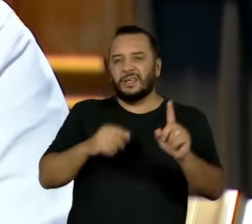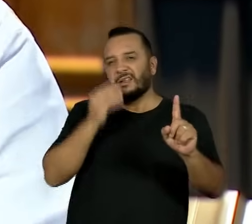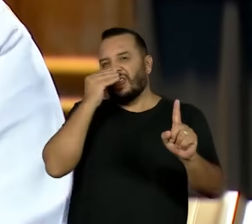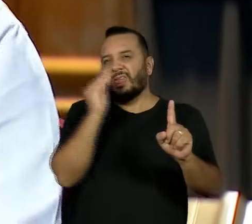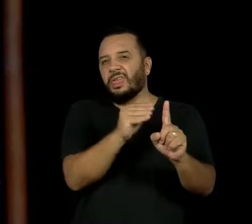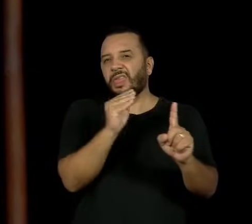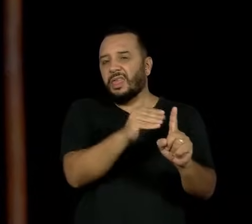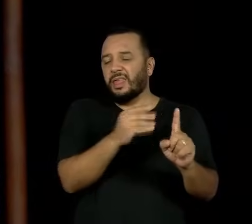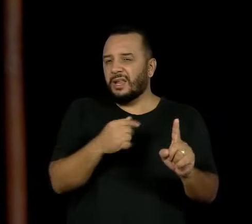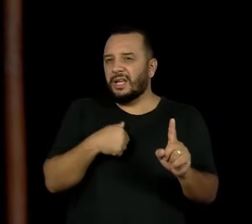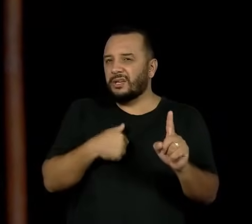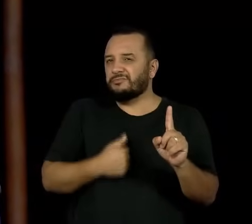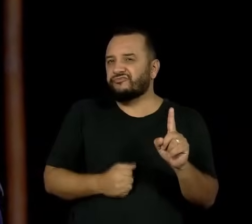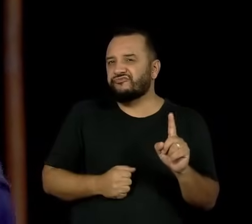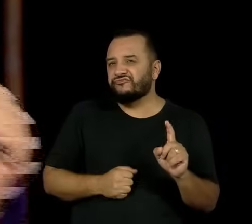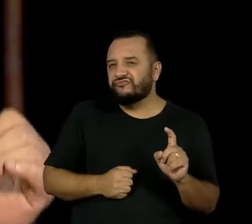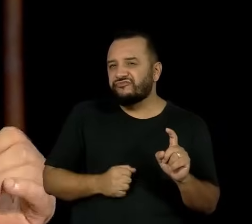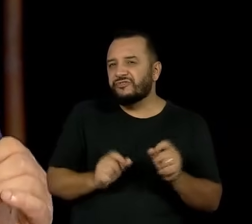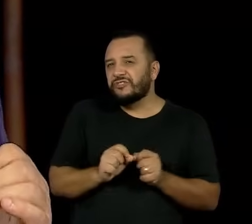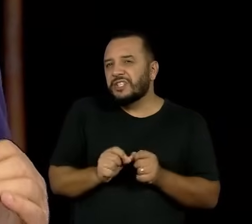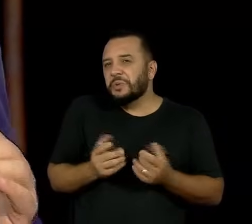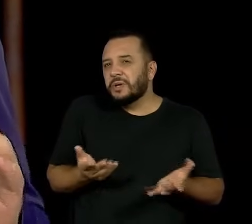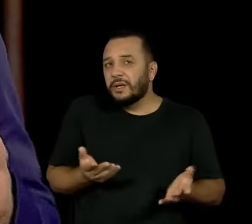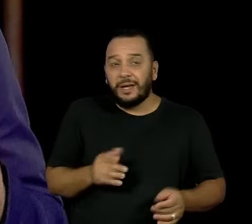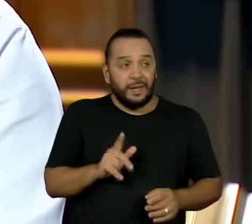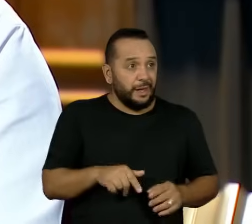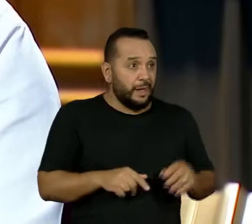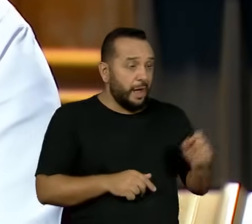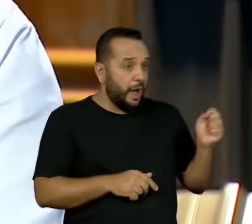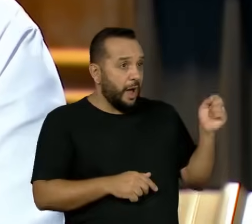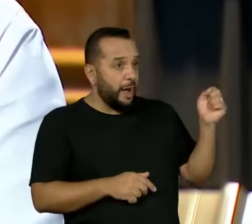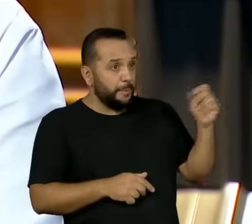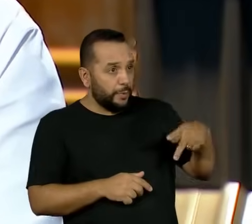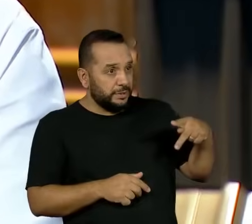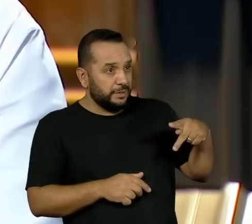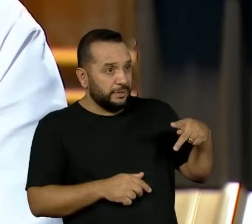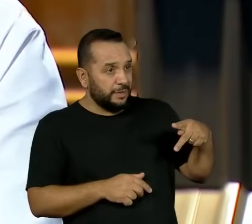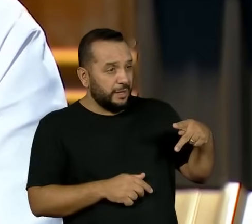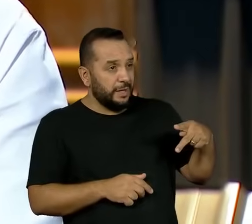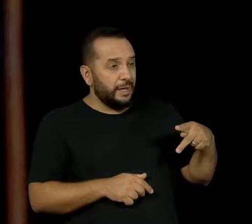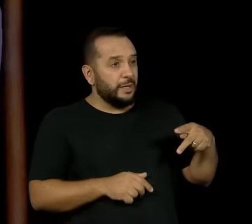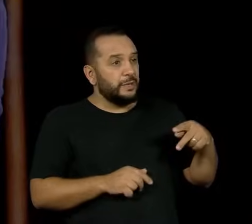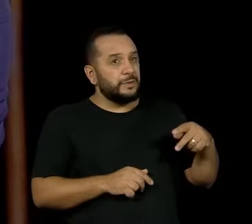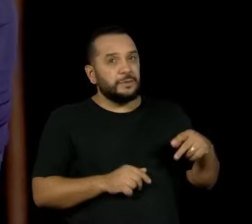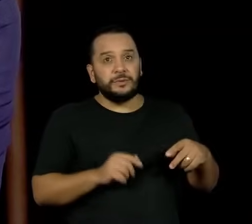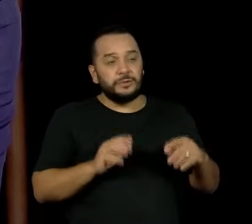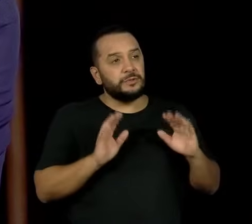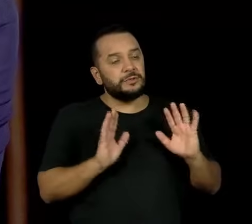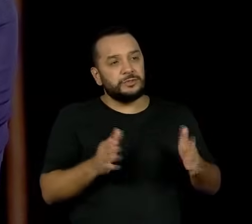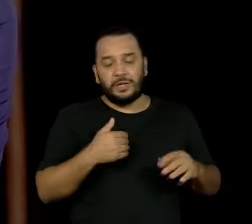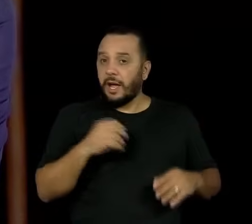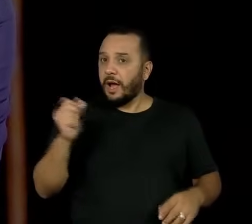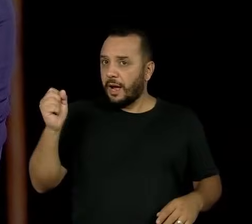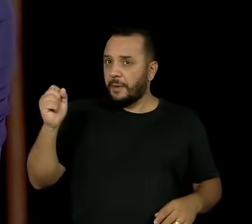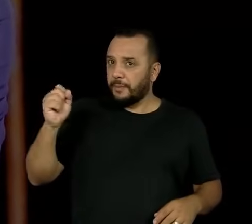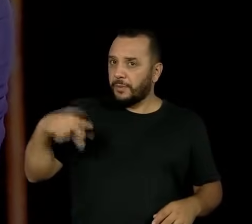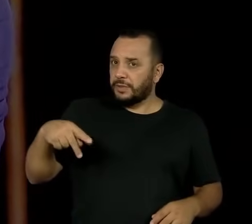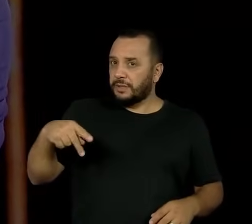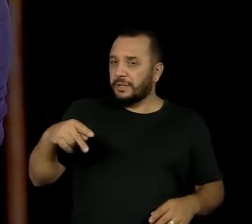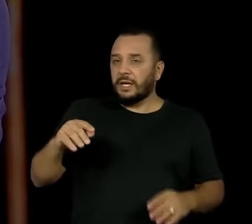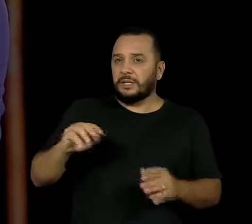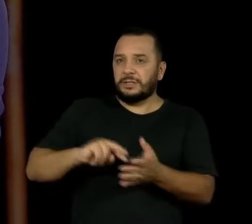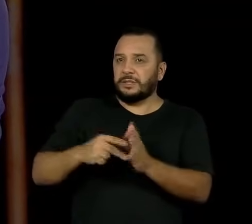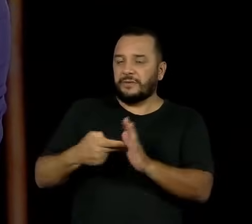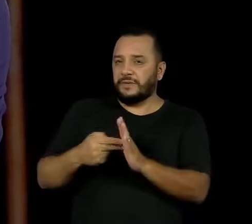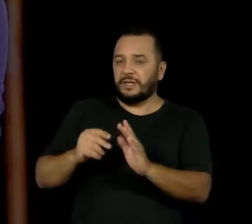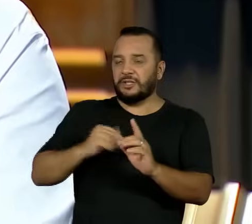fazer, está falando daquela postura do aposentado do aposento. e aposento. que Não serve mais, Não né? serve